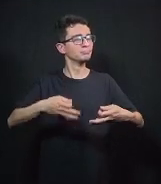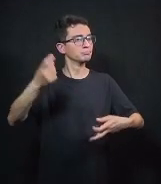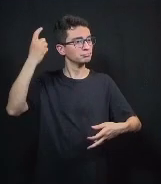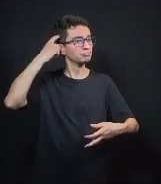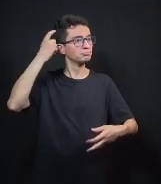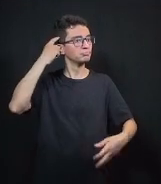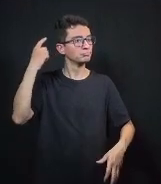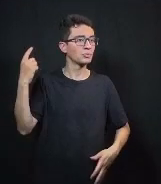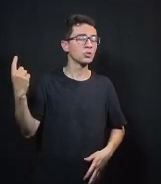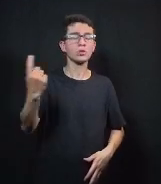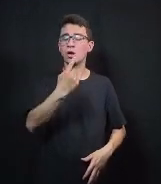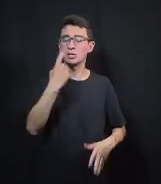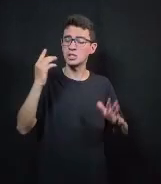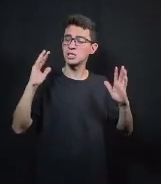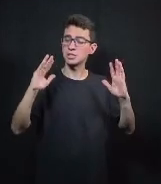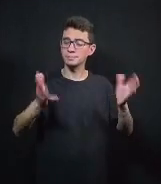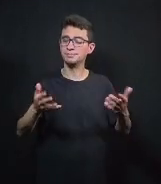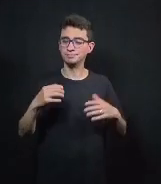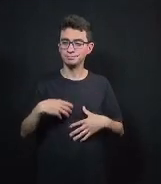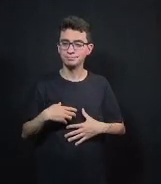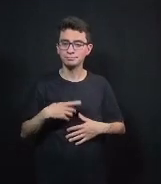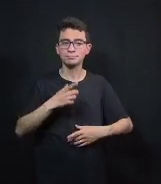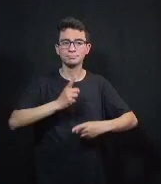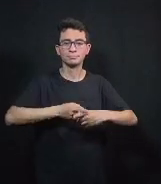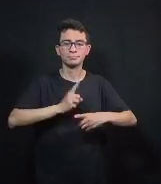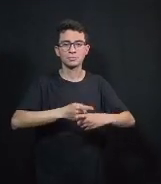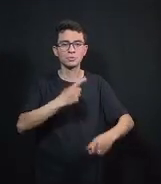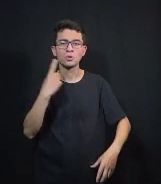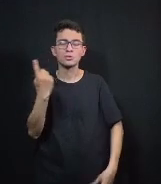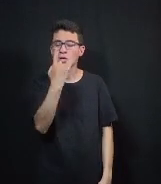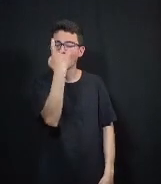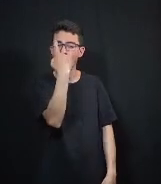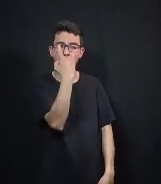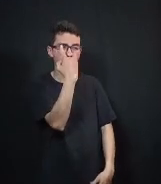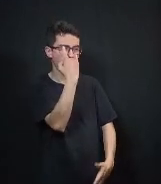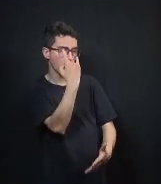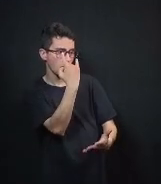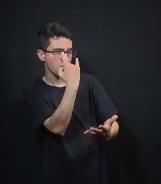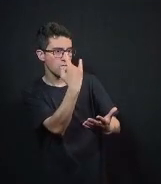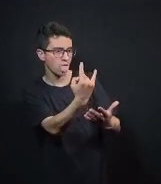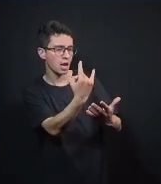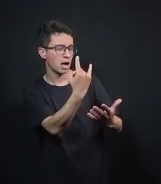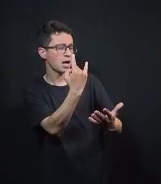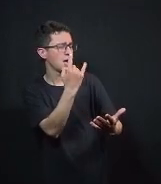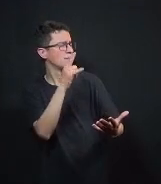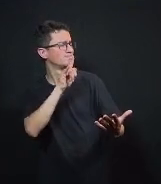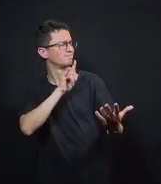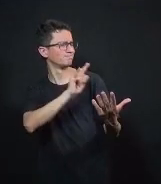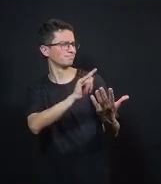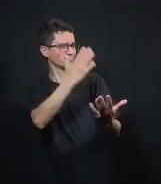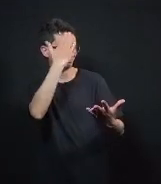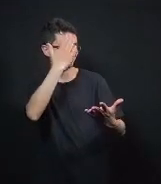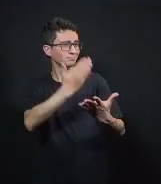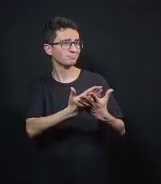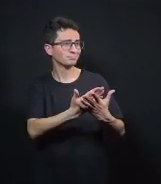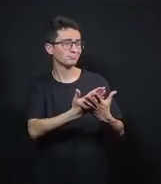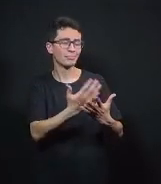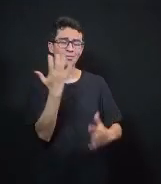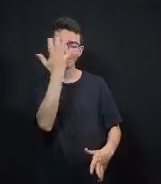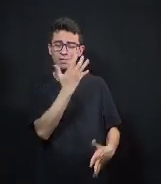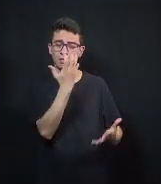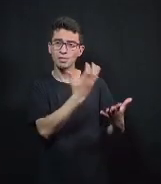está muito apaixonado, essa vulnerabilidade, ela fica maior, né? A gente se